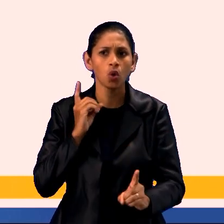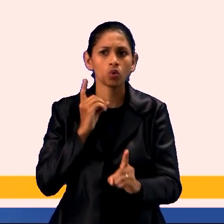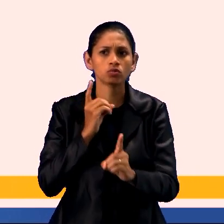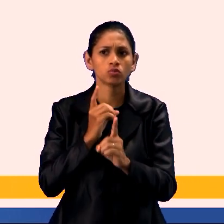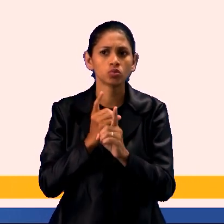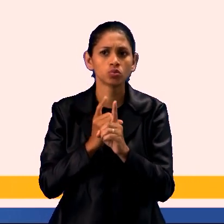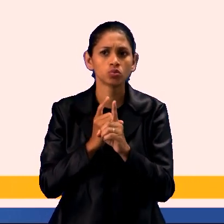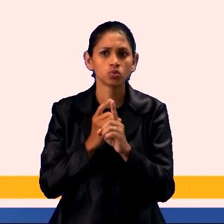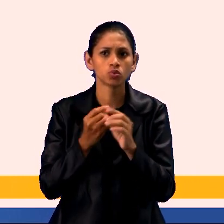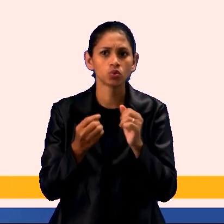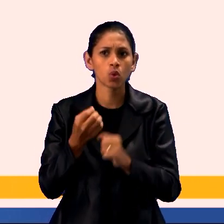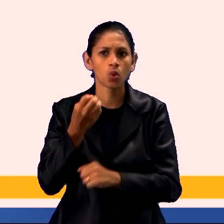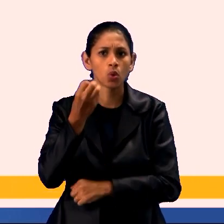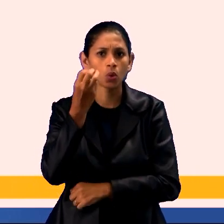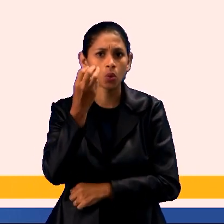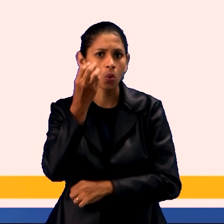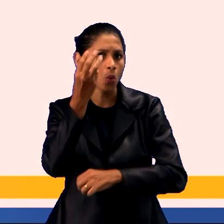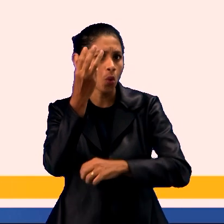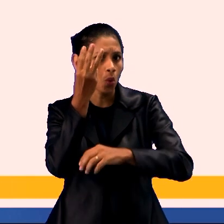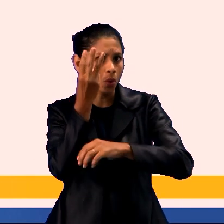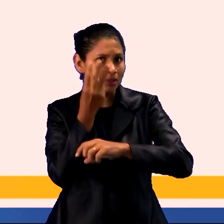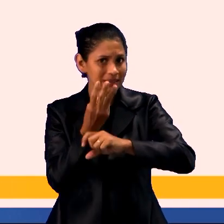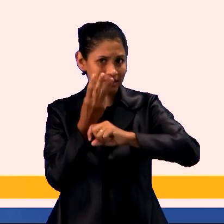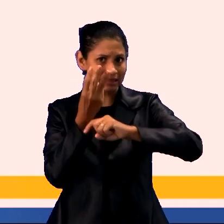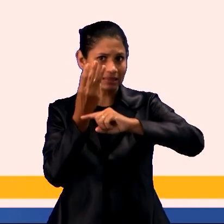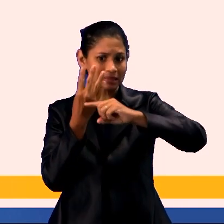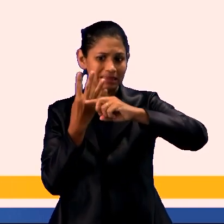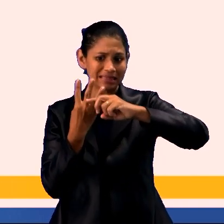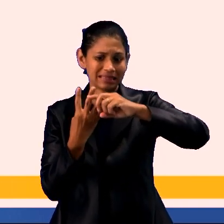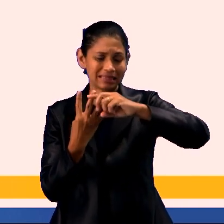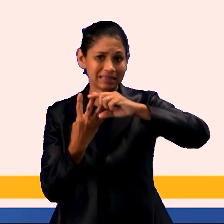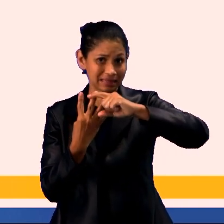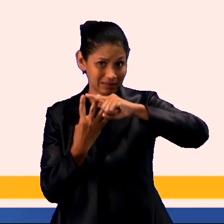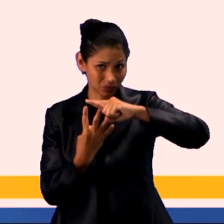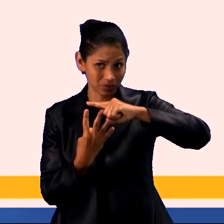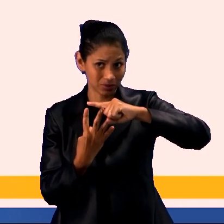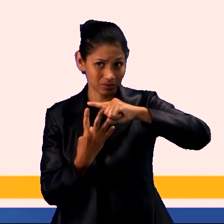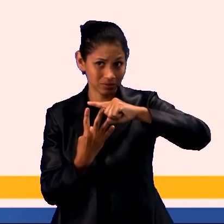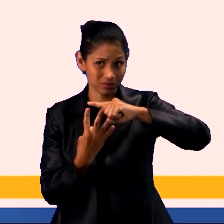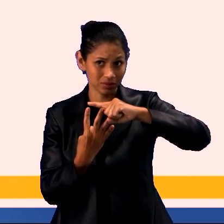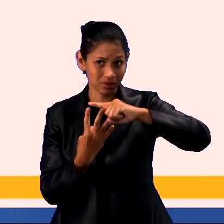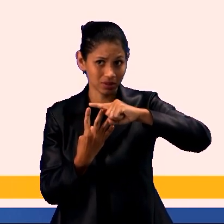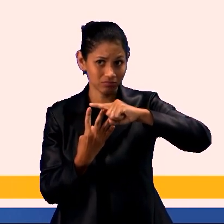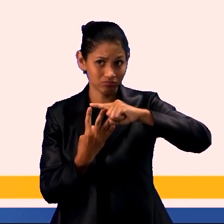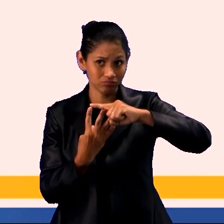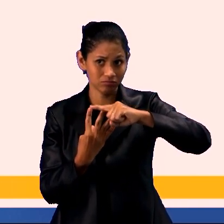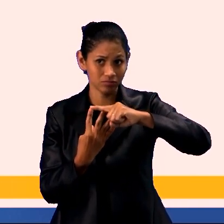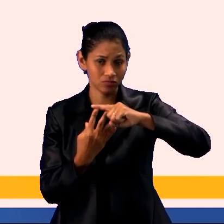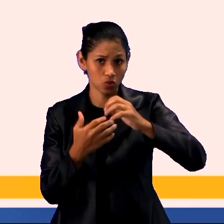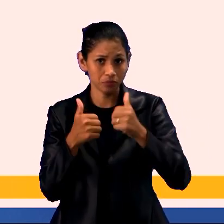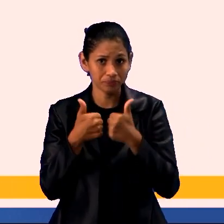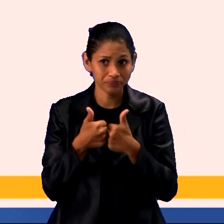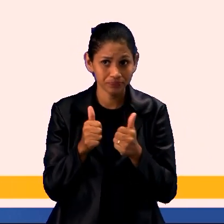praticam esportes. Destes, 2/6 jogam